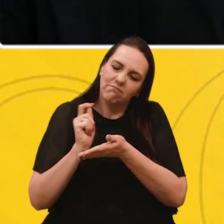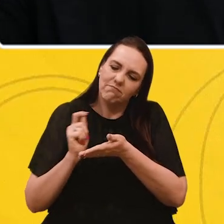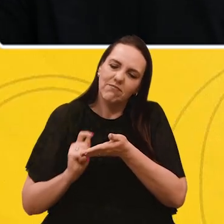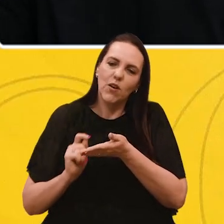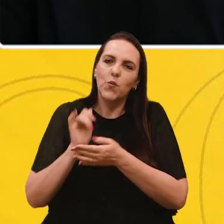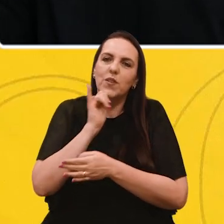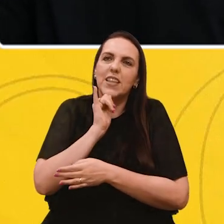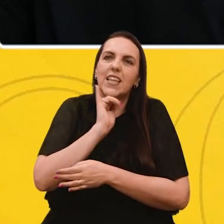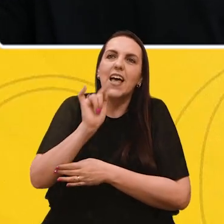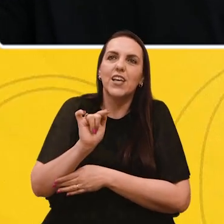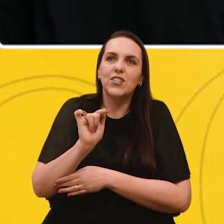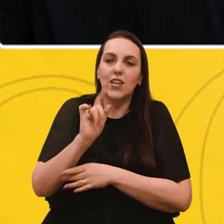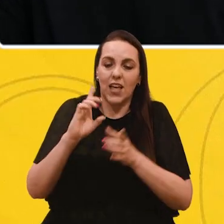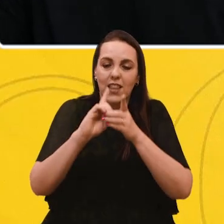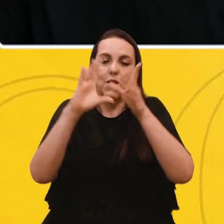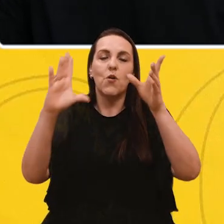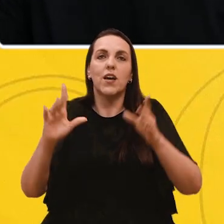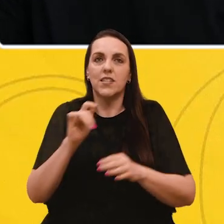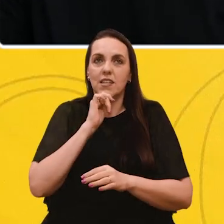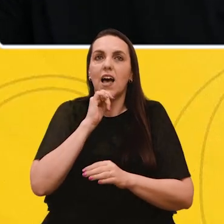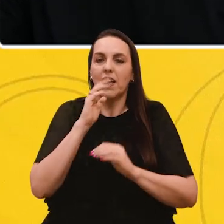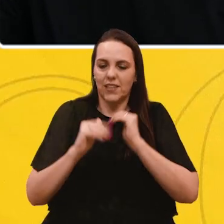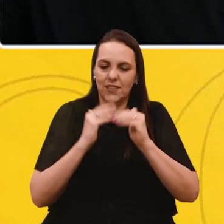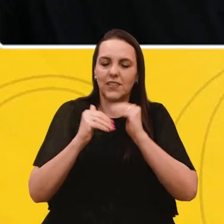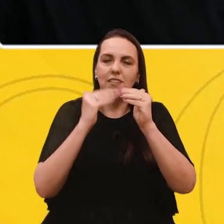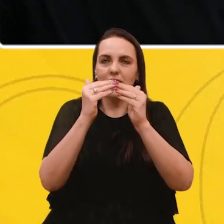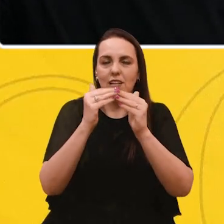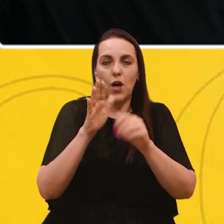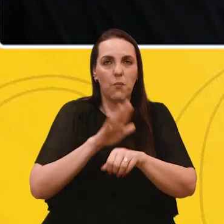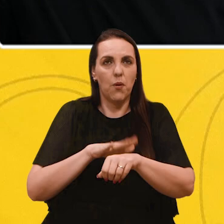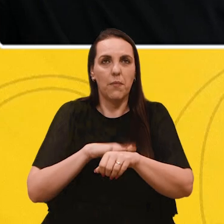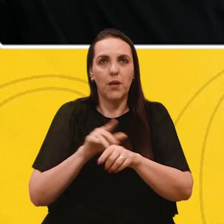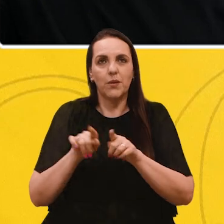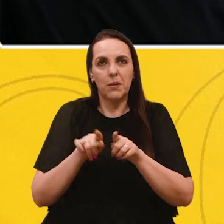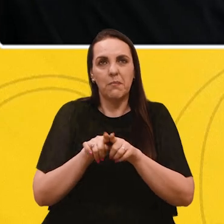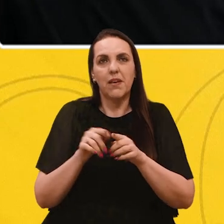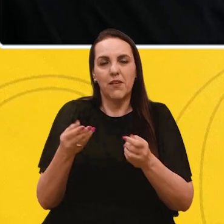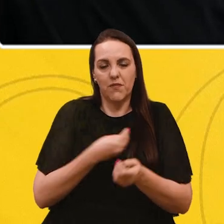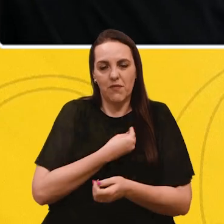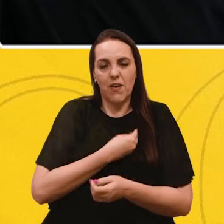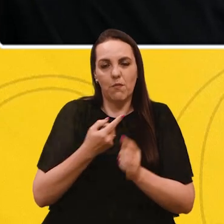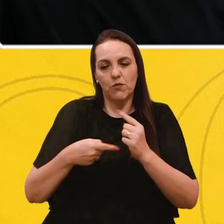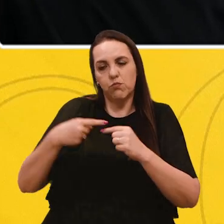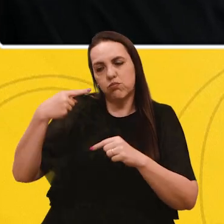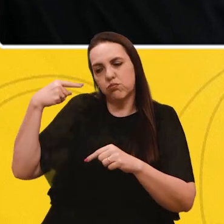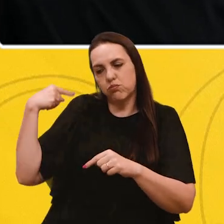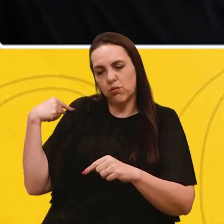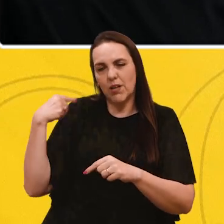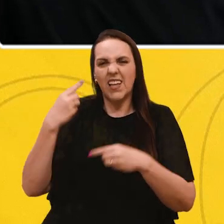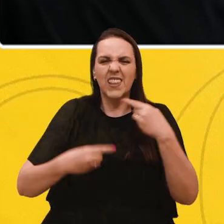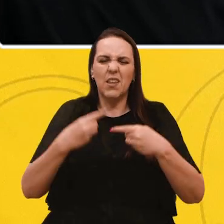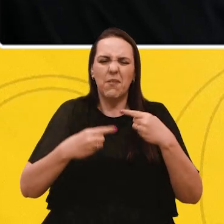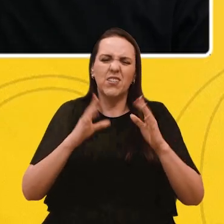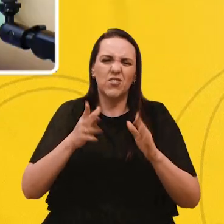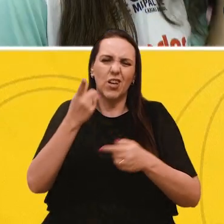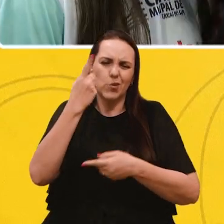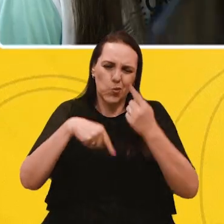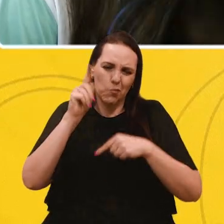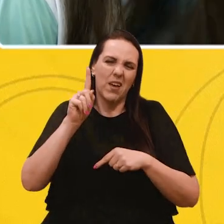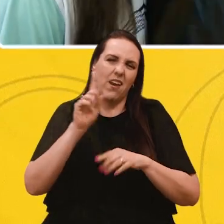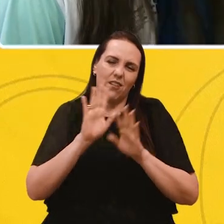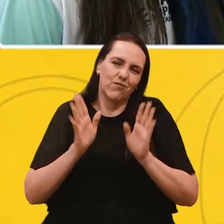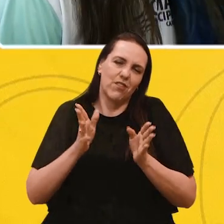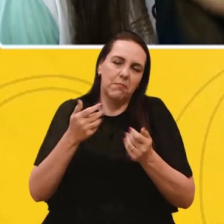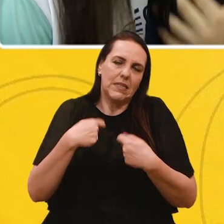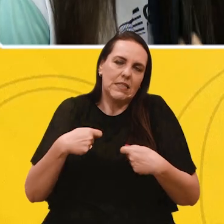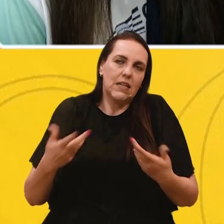Sobretudo no momento que a gente vive, de alguns retrocessos, alguns debates que deveriam estar superados já. Eu acho que o desenho dela,